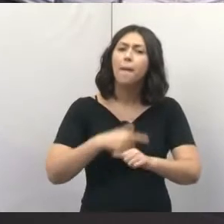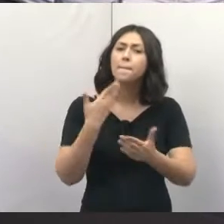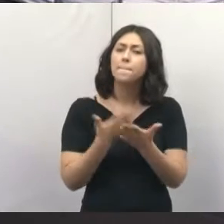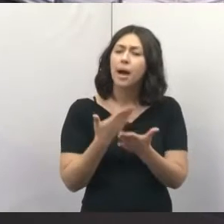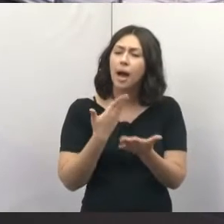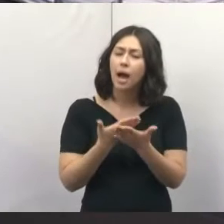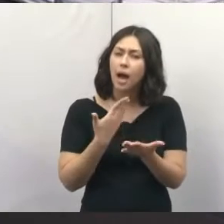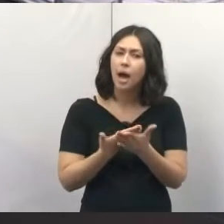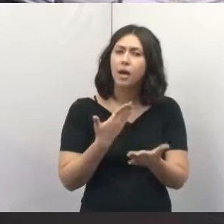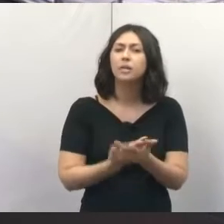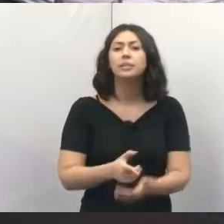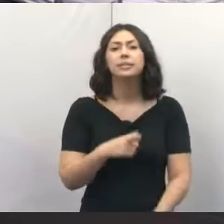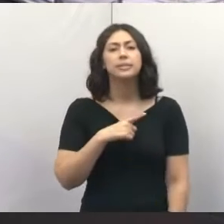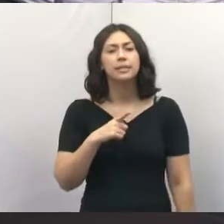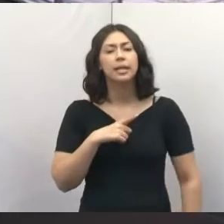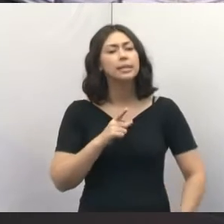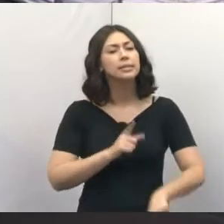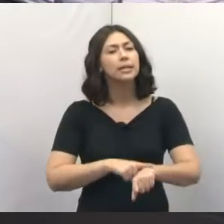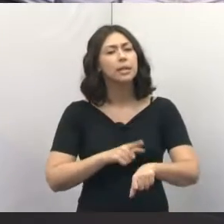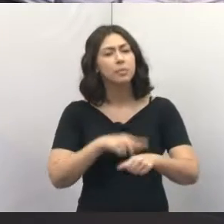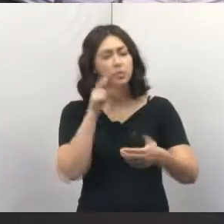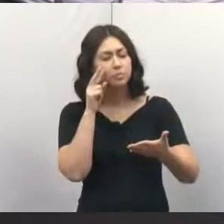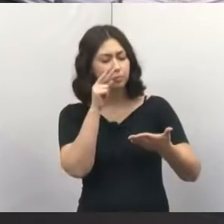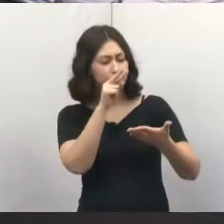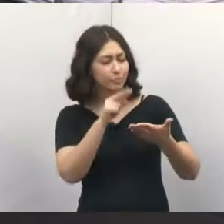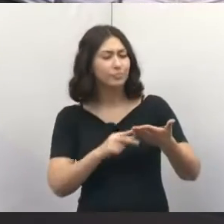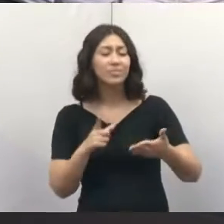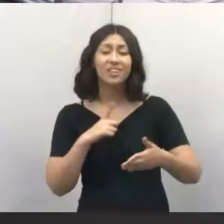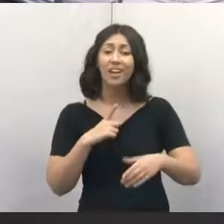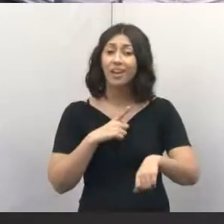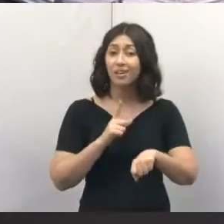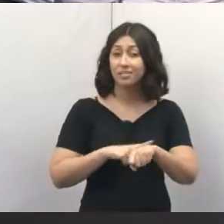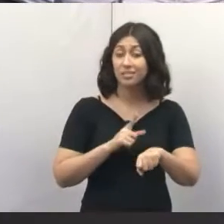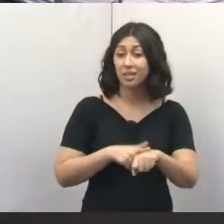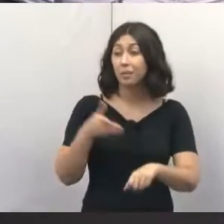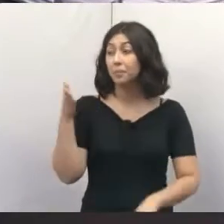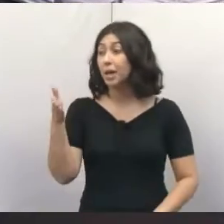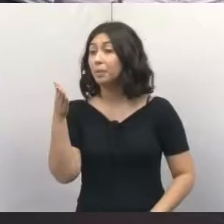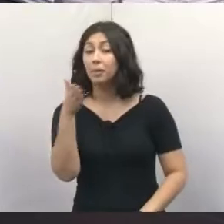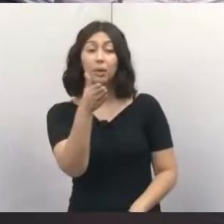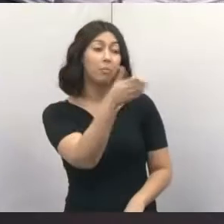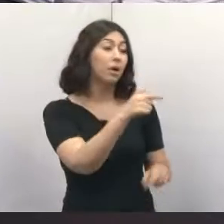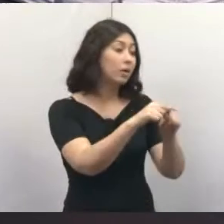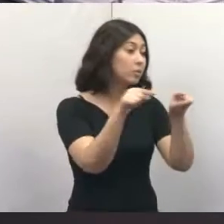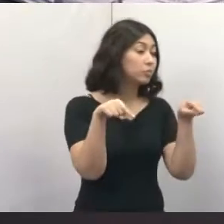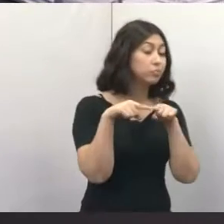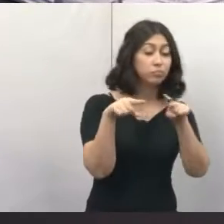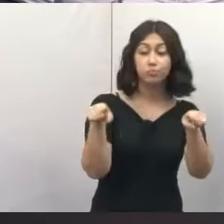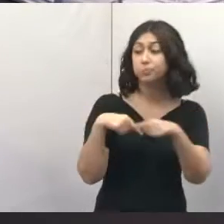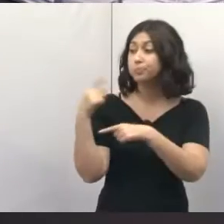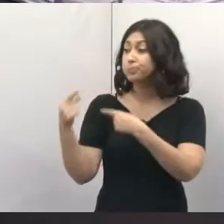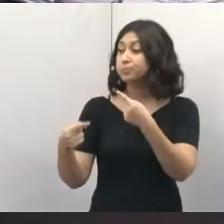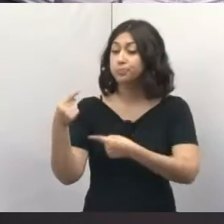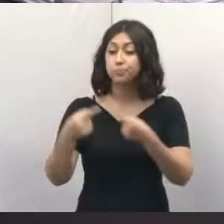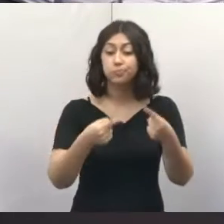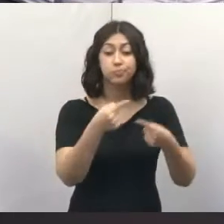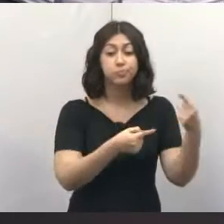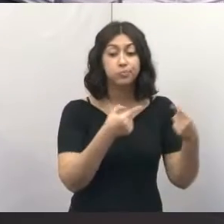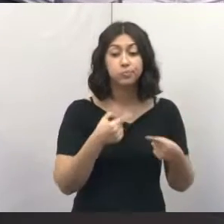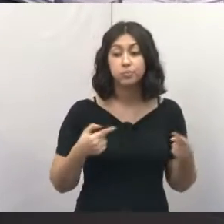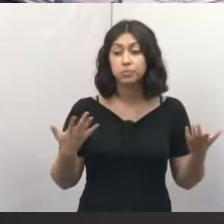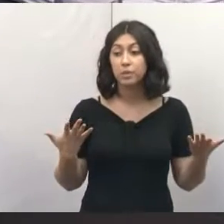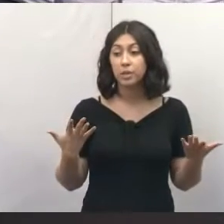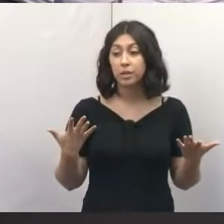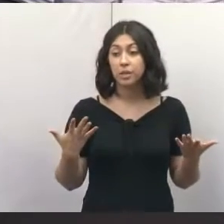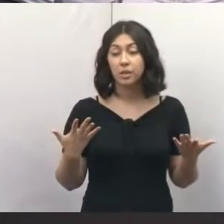o projeto, nós temos tempo para analisar, nós temos tempo para ir nos gabinetes de todos os vereadores para discutir o projeto,